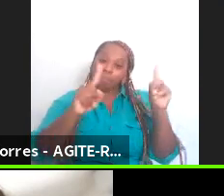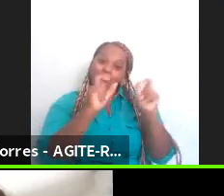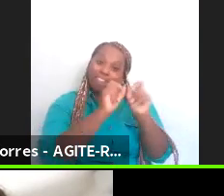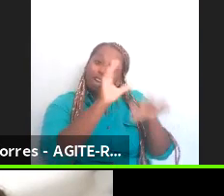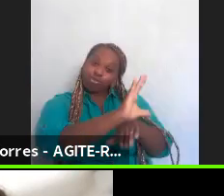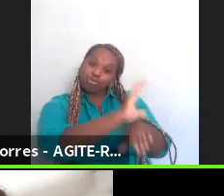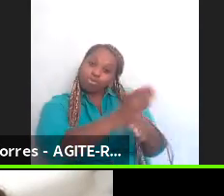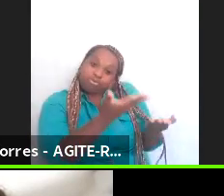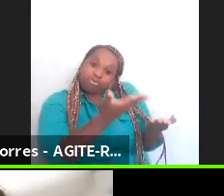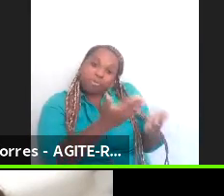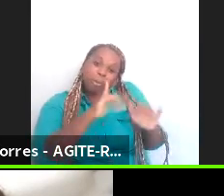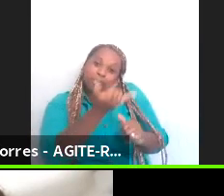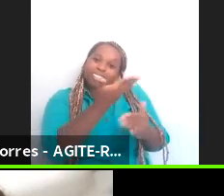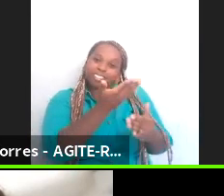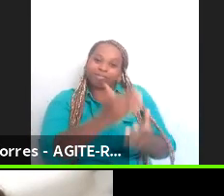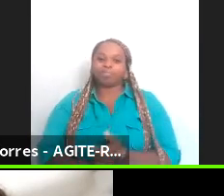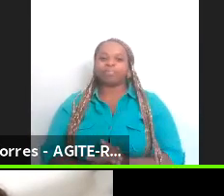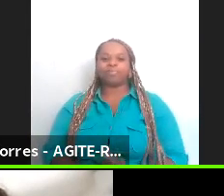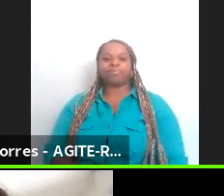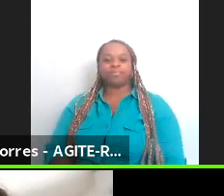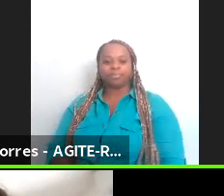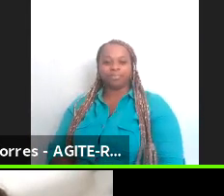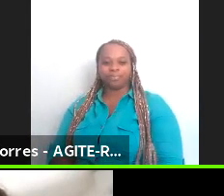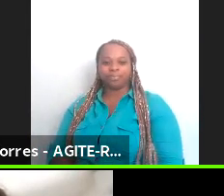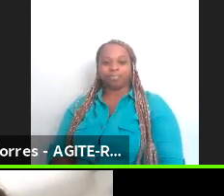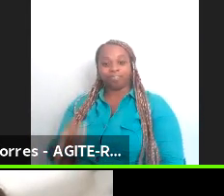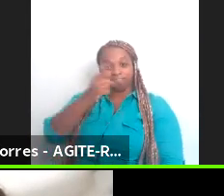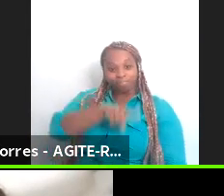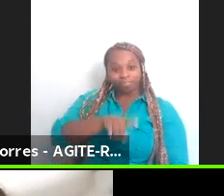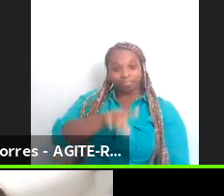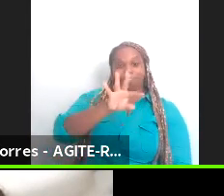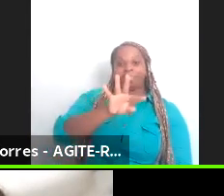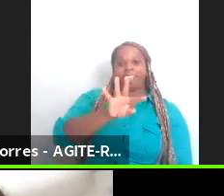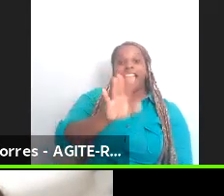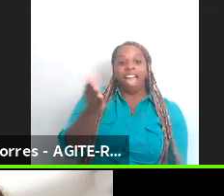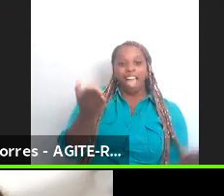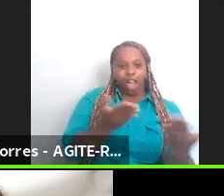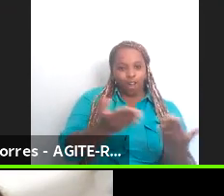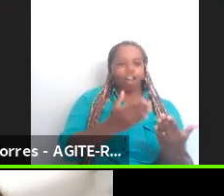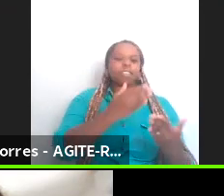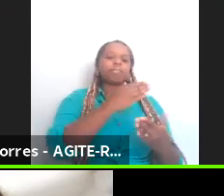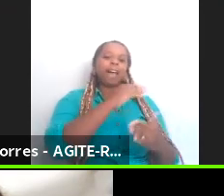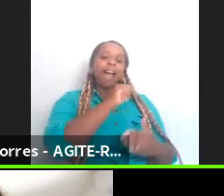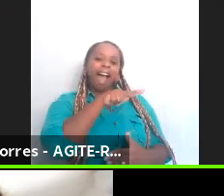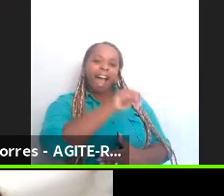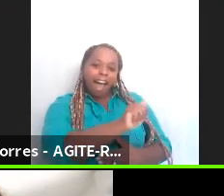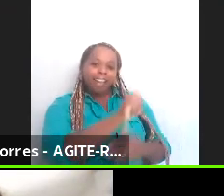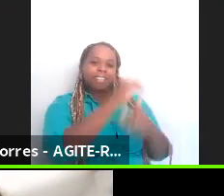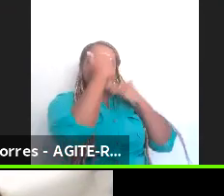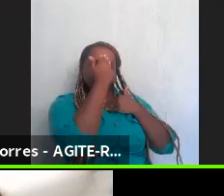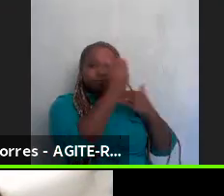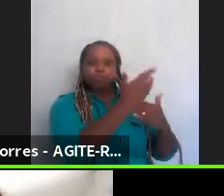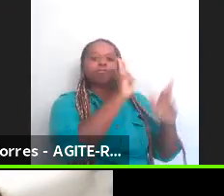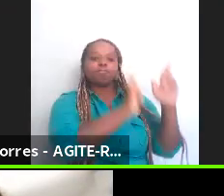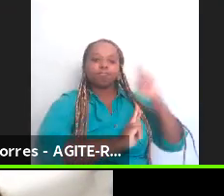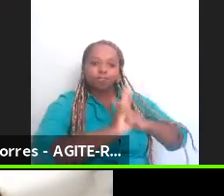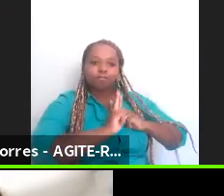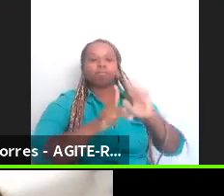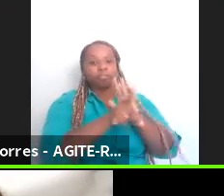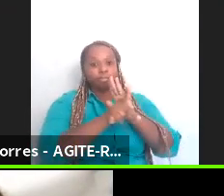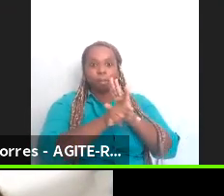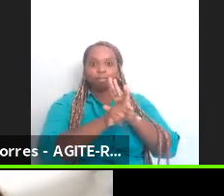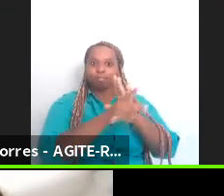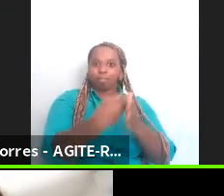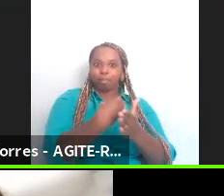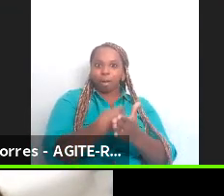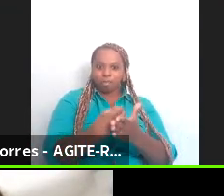Bom, vamos lá, Tereza. Bom, agora para a Débora. Obrigada, Ana, pelas suas respostas. Aqui o chat está bombando aqui,